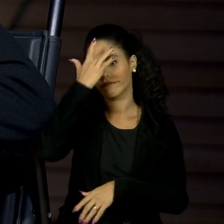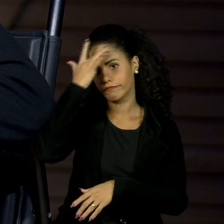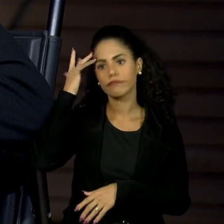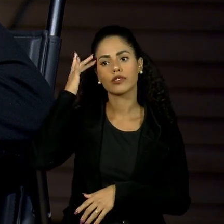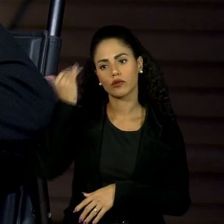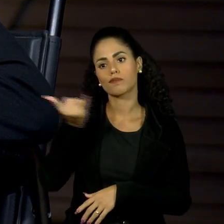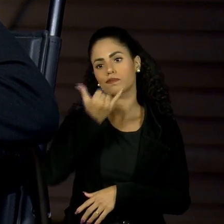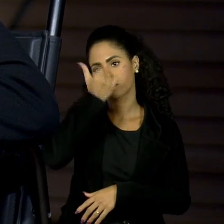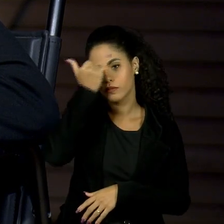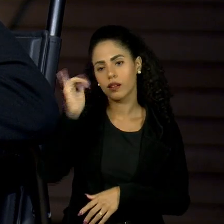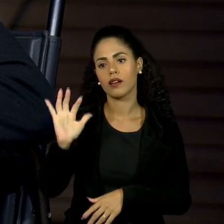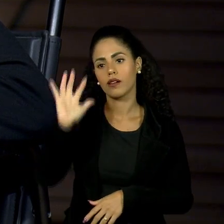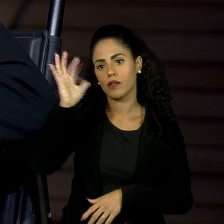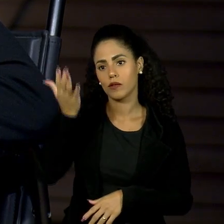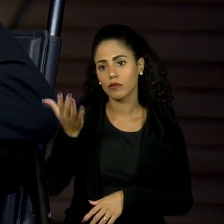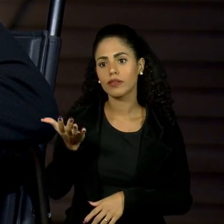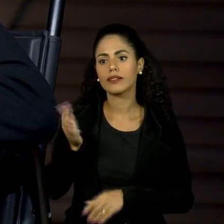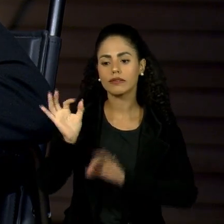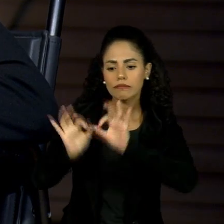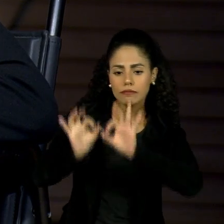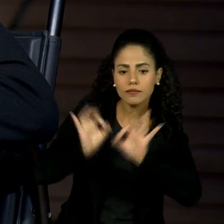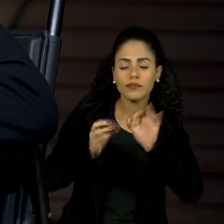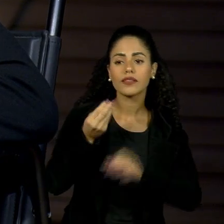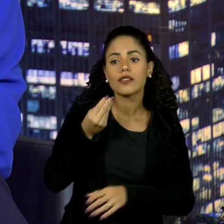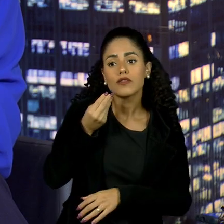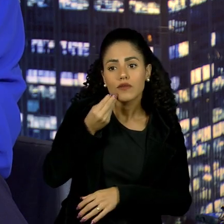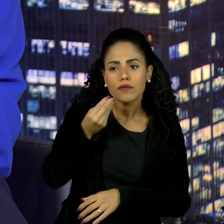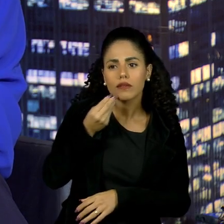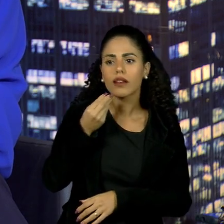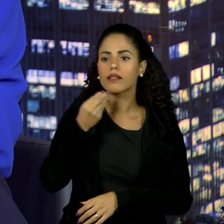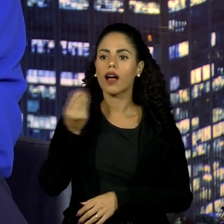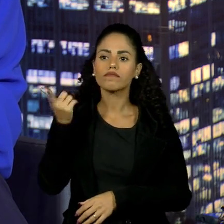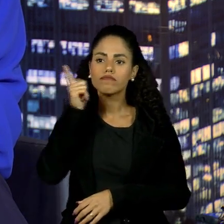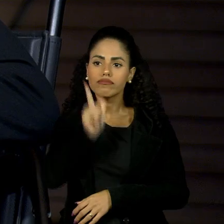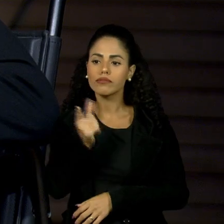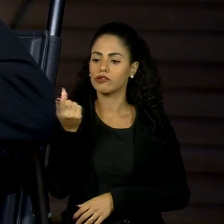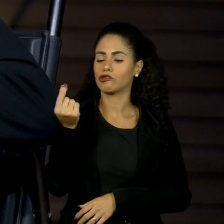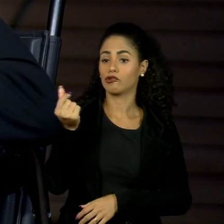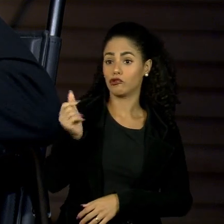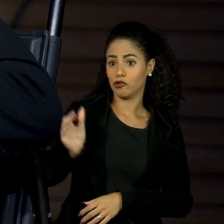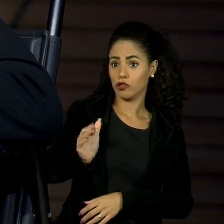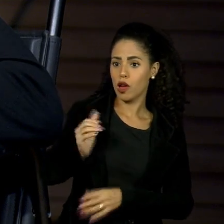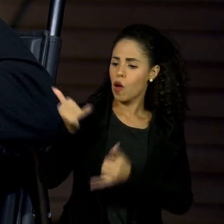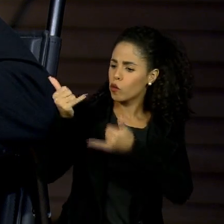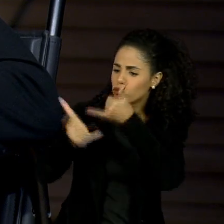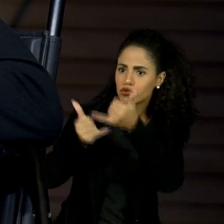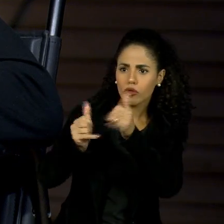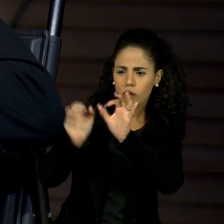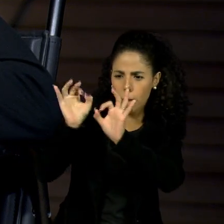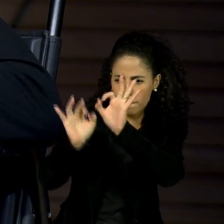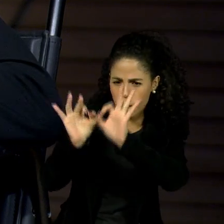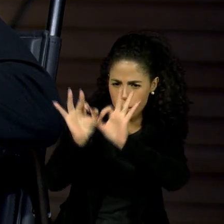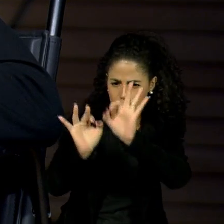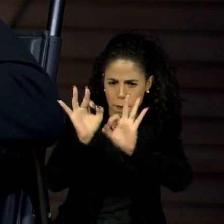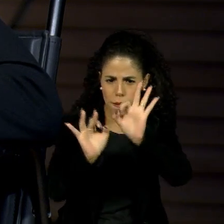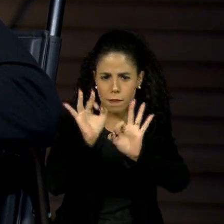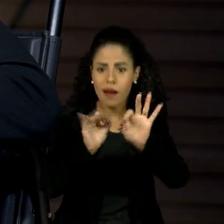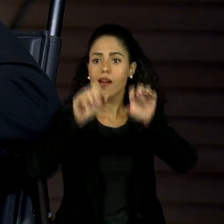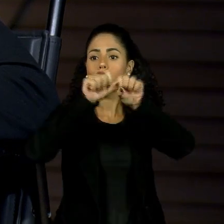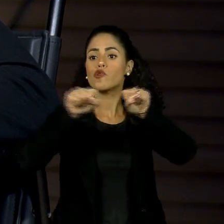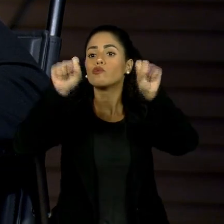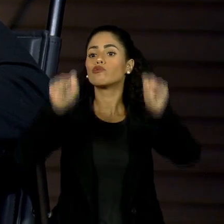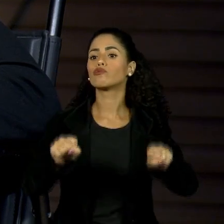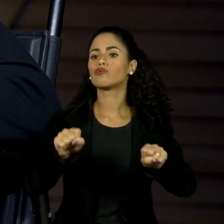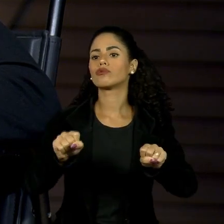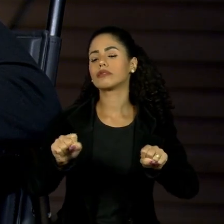maximizem, né, a projeção de quanto elas podem ganhar. O jogo ele é estruturado, ele é uma questão estrutural, de forma que